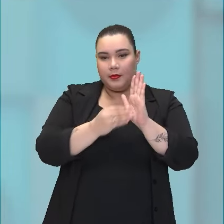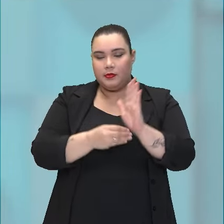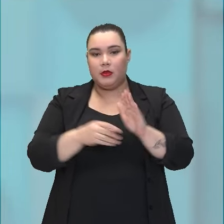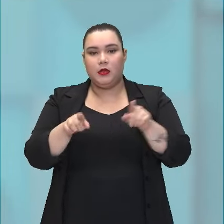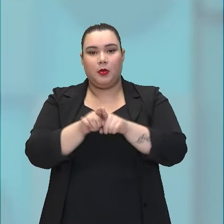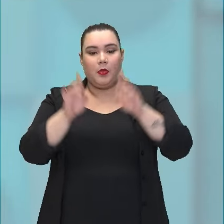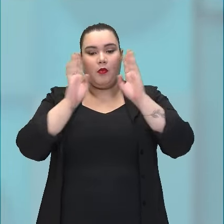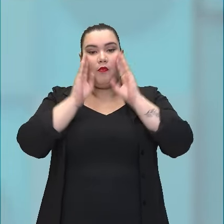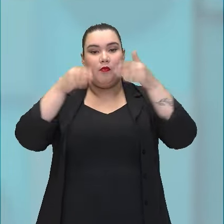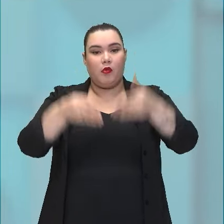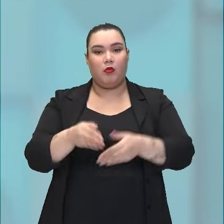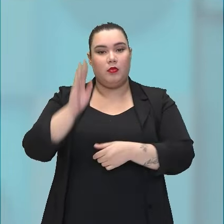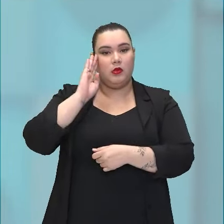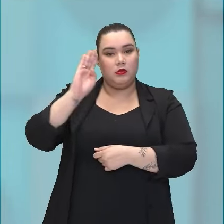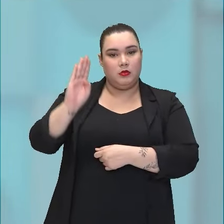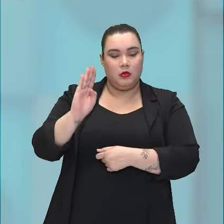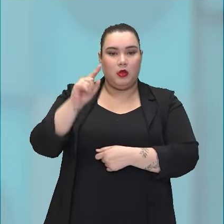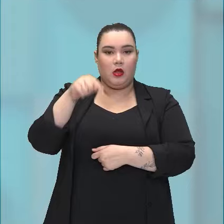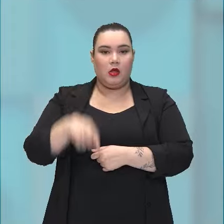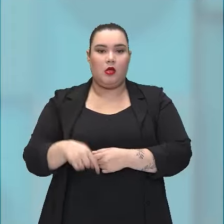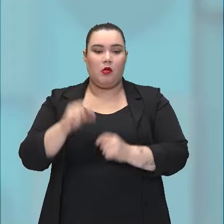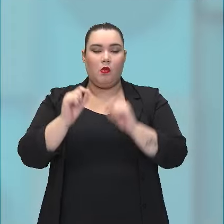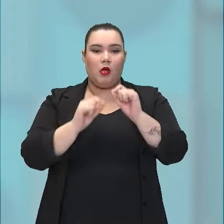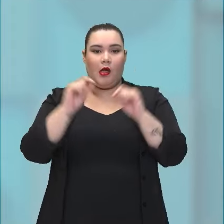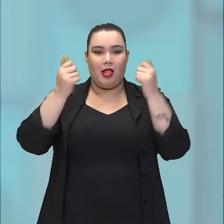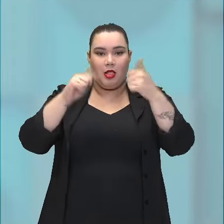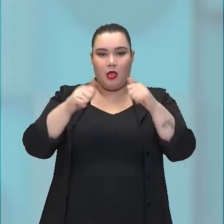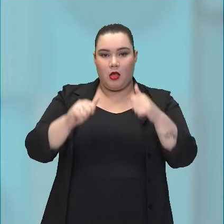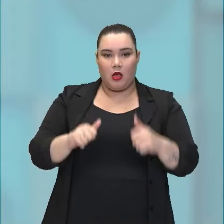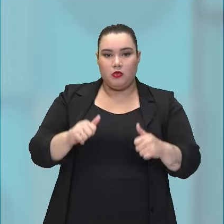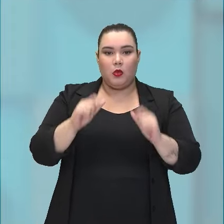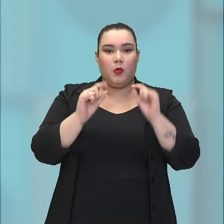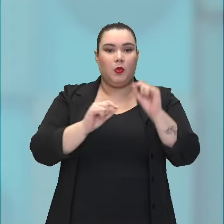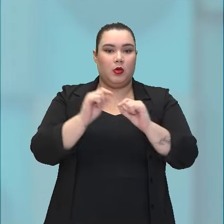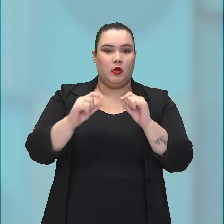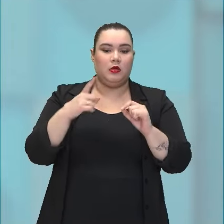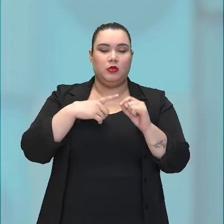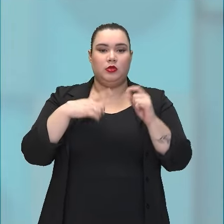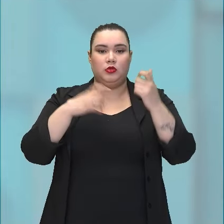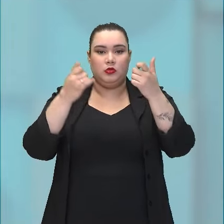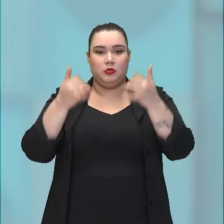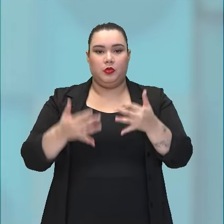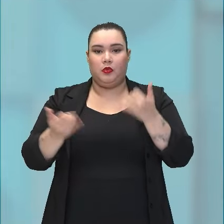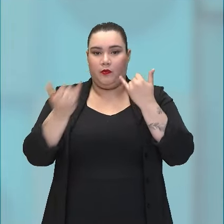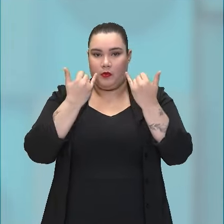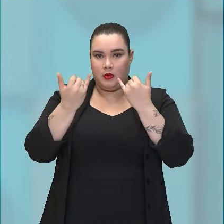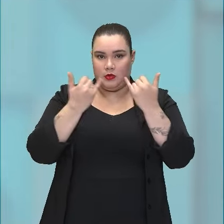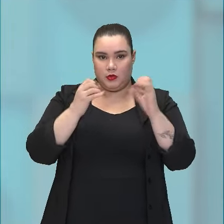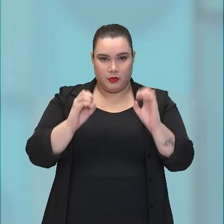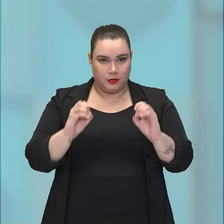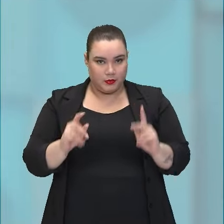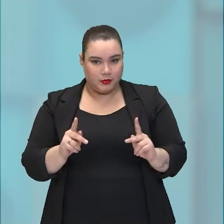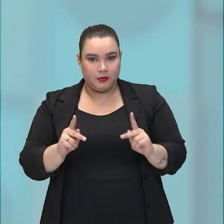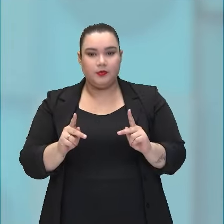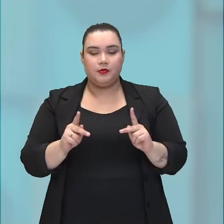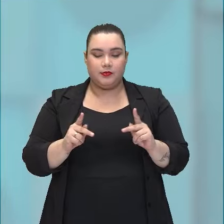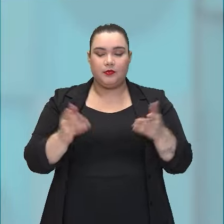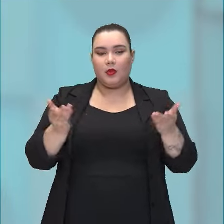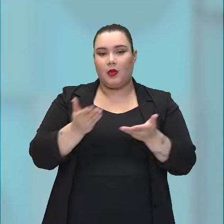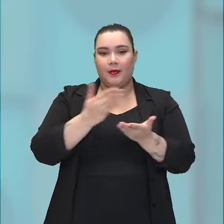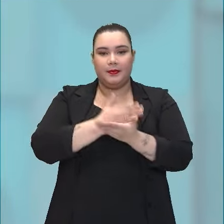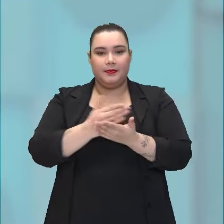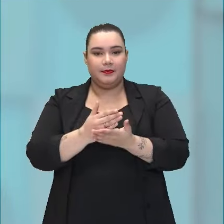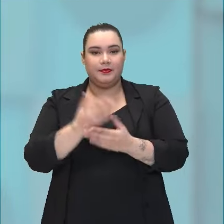foco principal estará na observação exatamente do que ele diz, das informações que ele traz. Ok? Então vamos